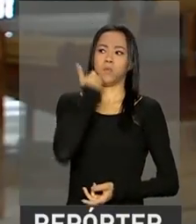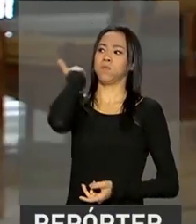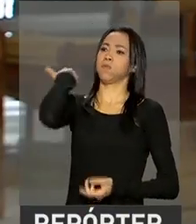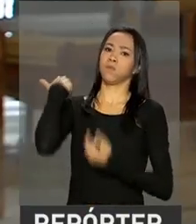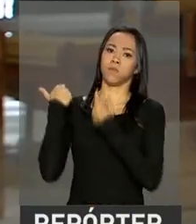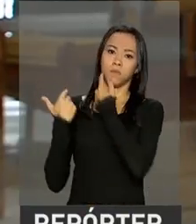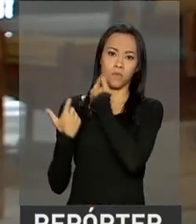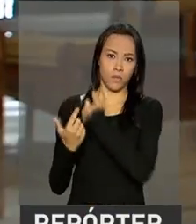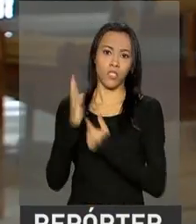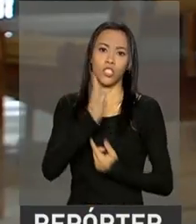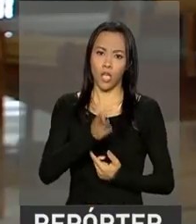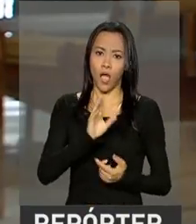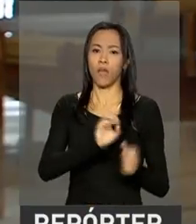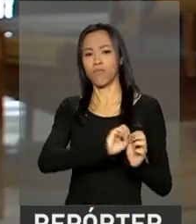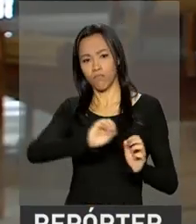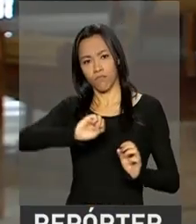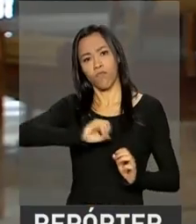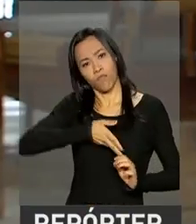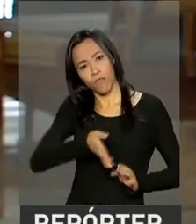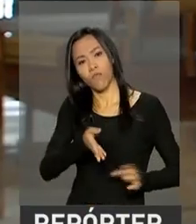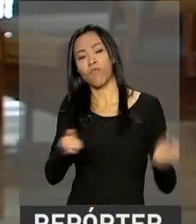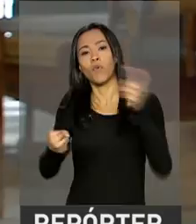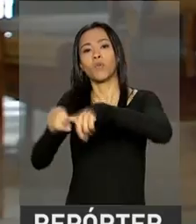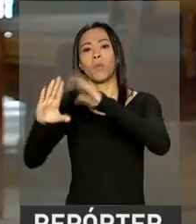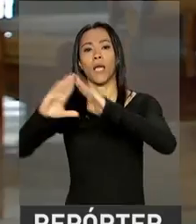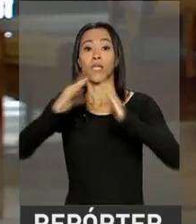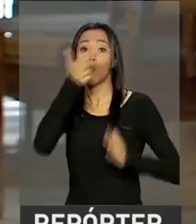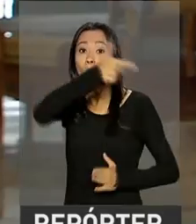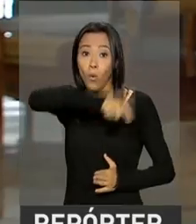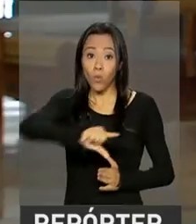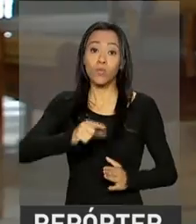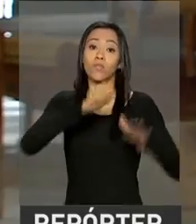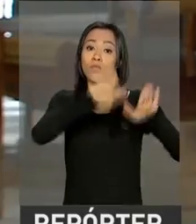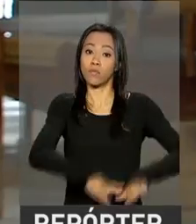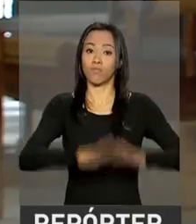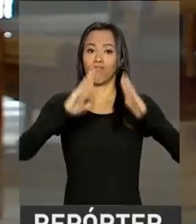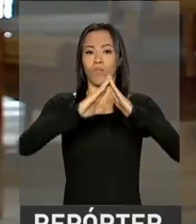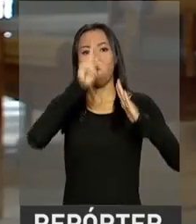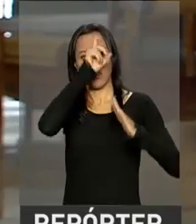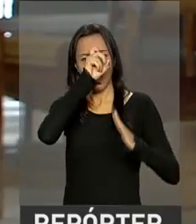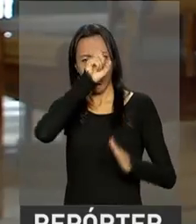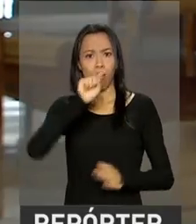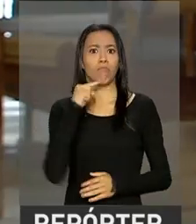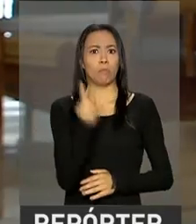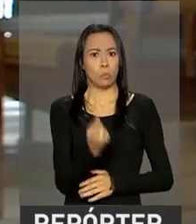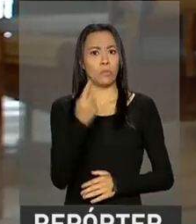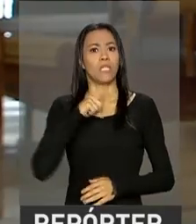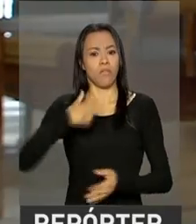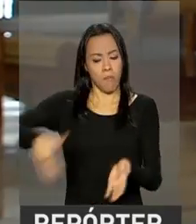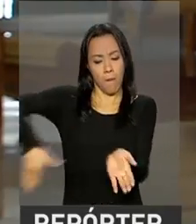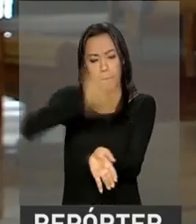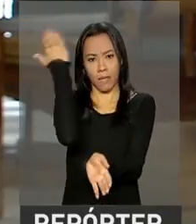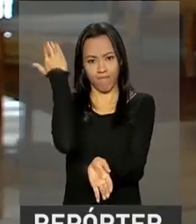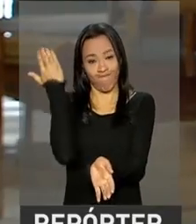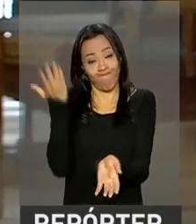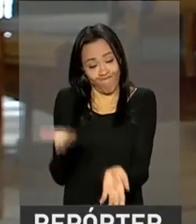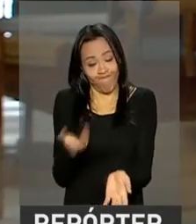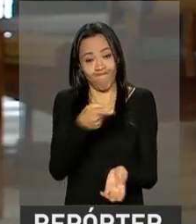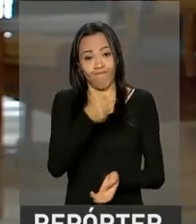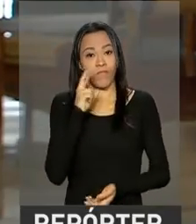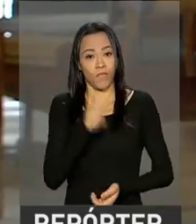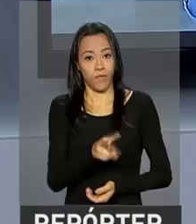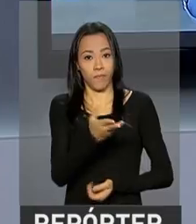tiveram alta hospitalar os demais continuam internados e no caso mais grave um deles teve a mão decepada carla é com